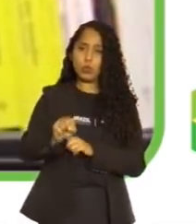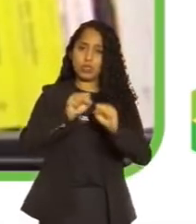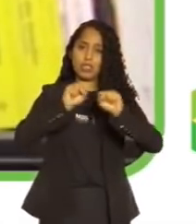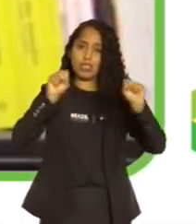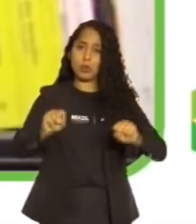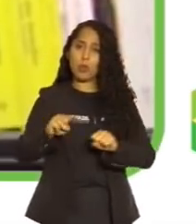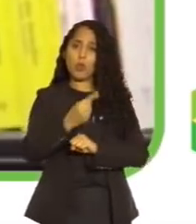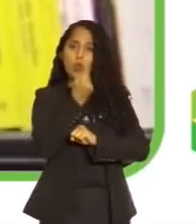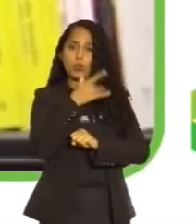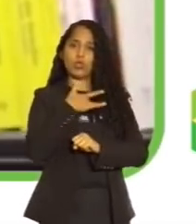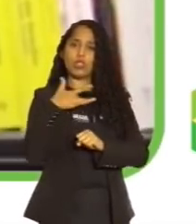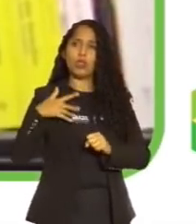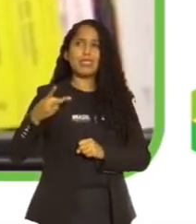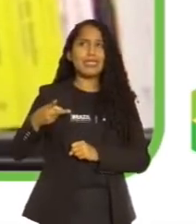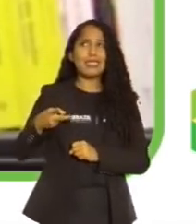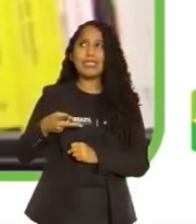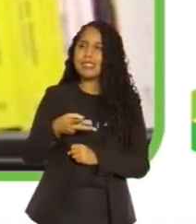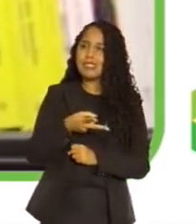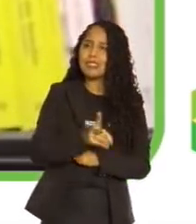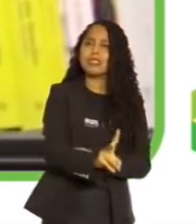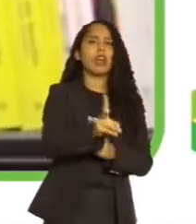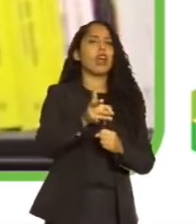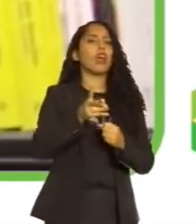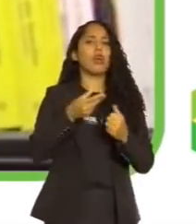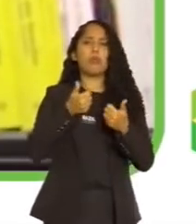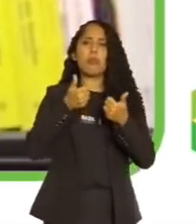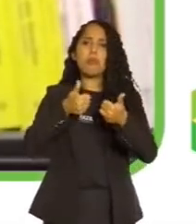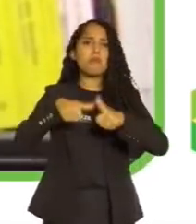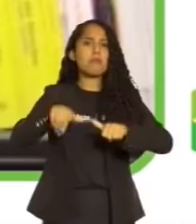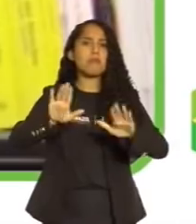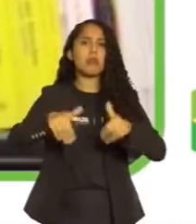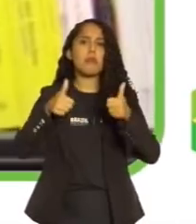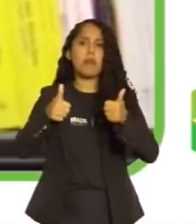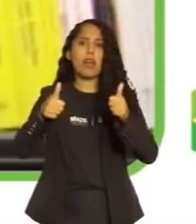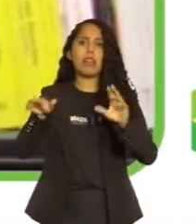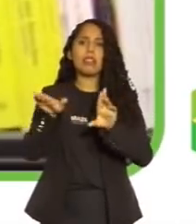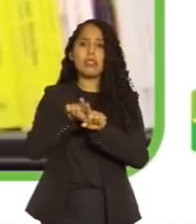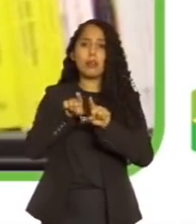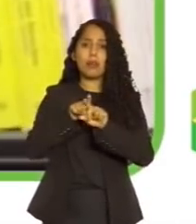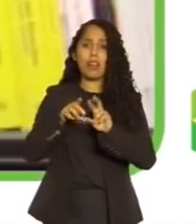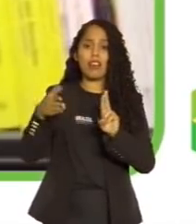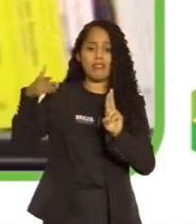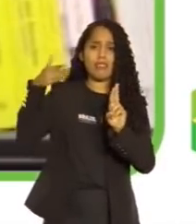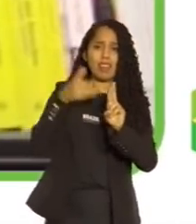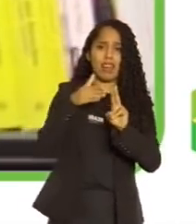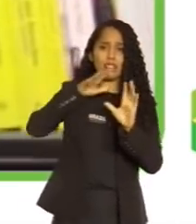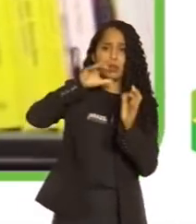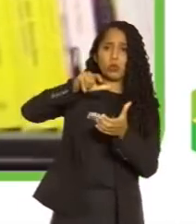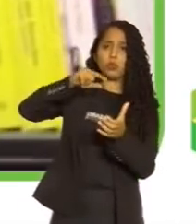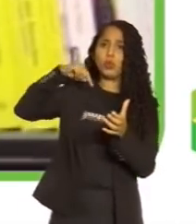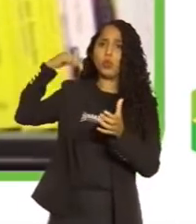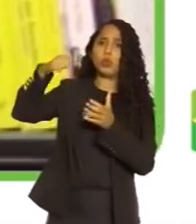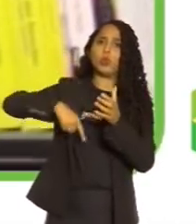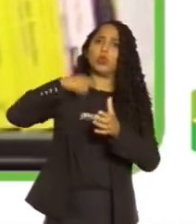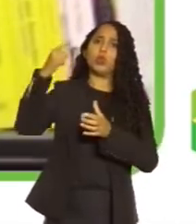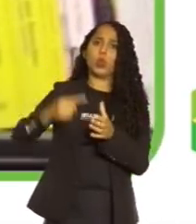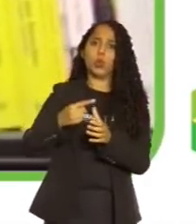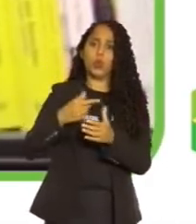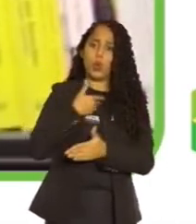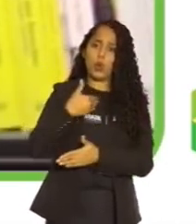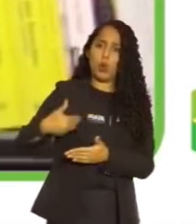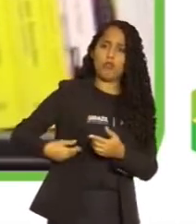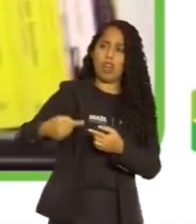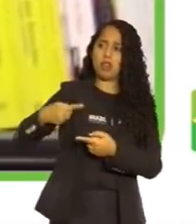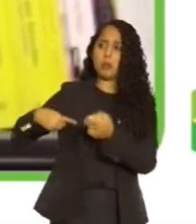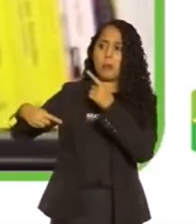funcionou muito bem no Brasil e foi uma referência internacional. Em todos os governos passados, bem ou mal, não importa de